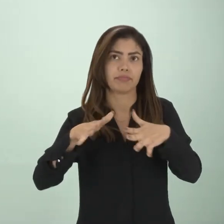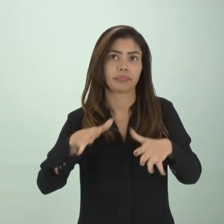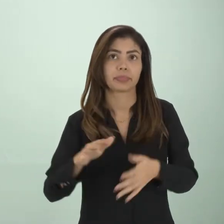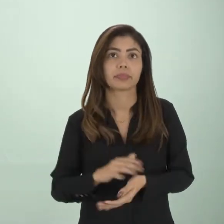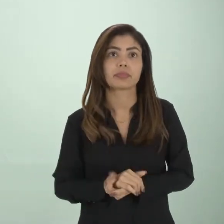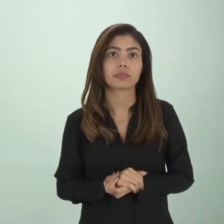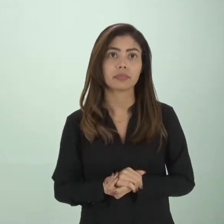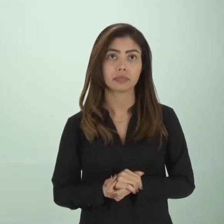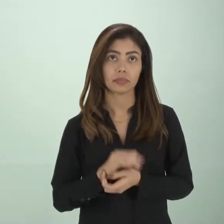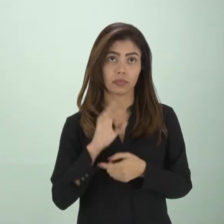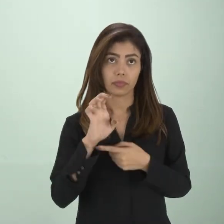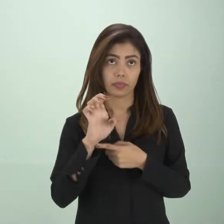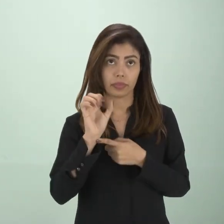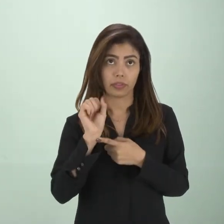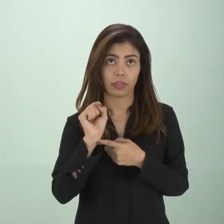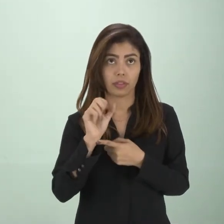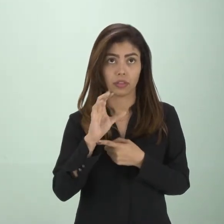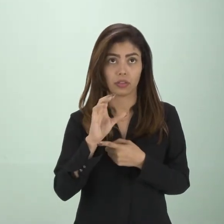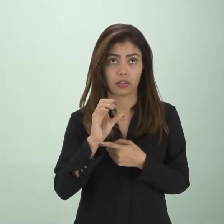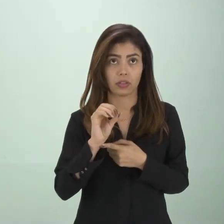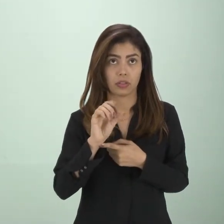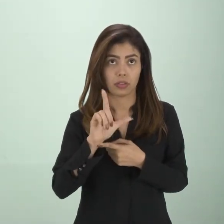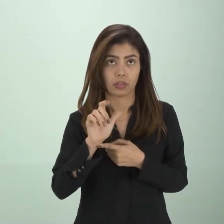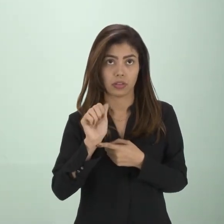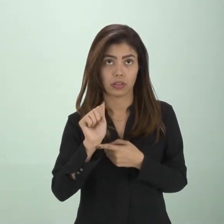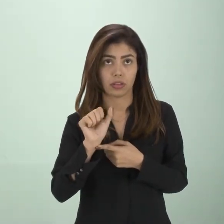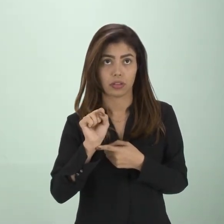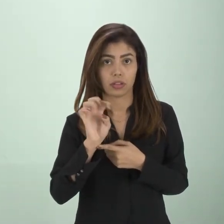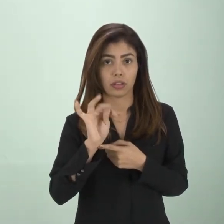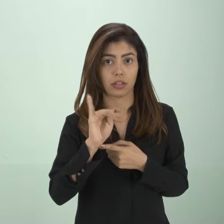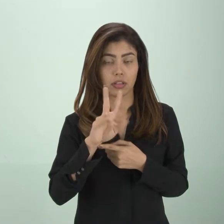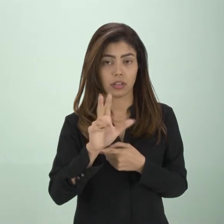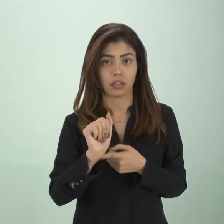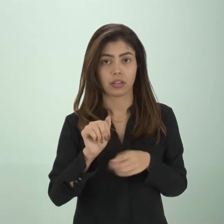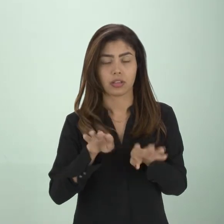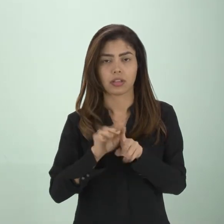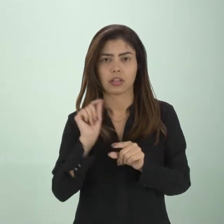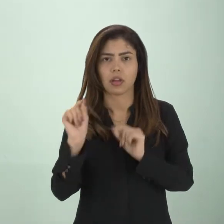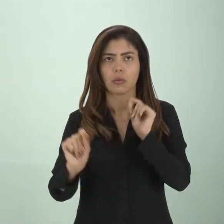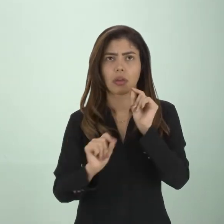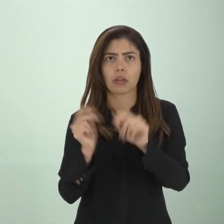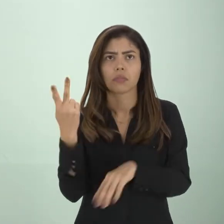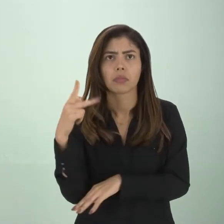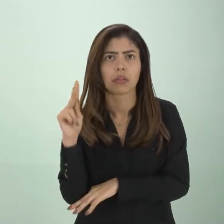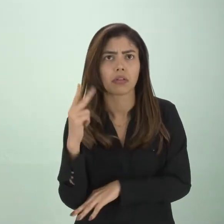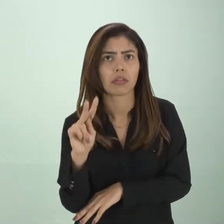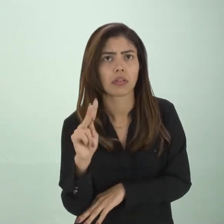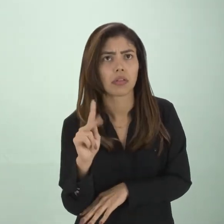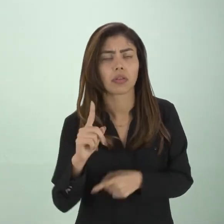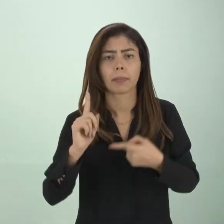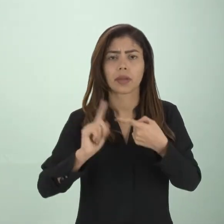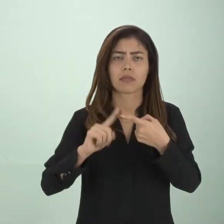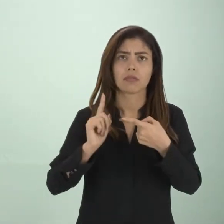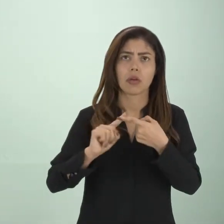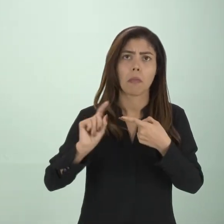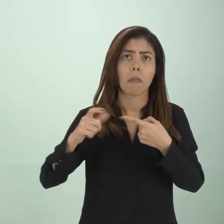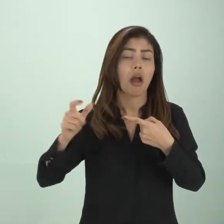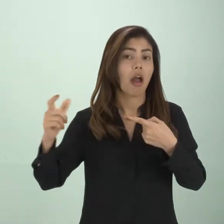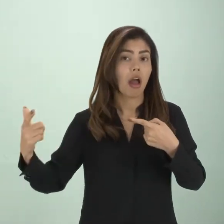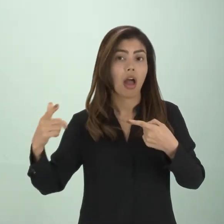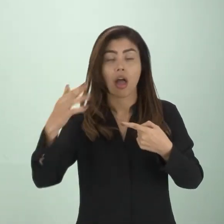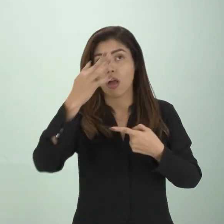e escolástica. No período da patrística, nós temos como o maior expoente